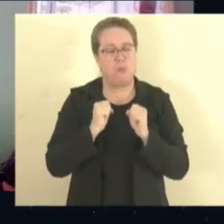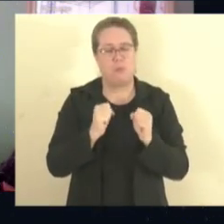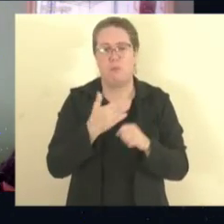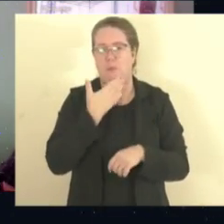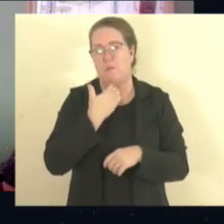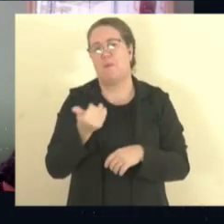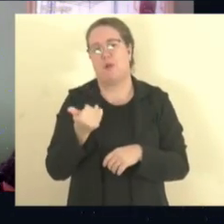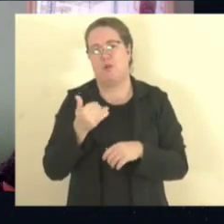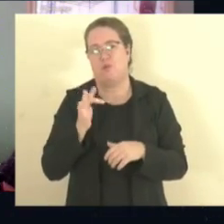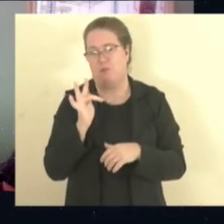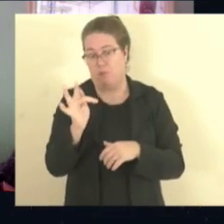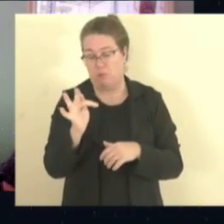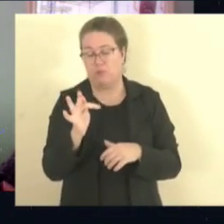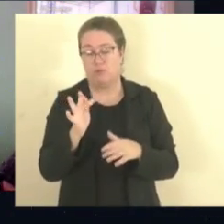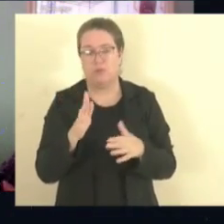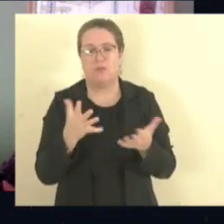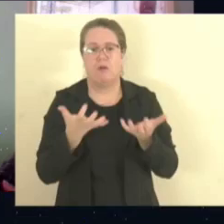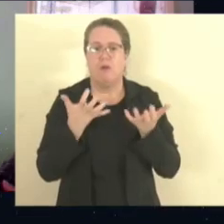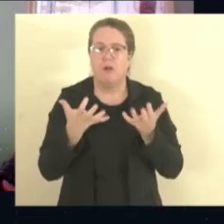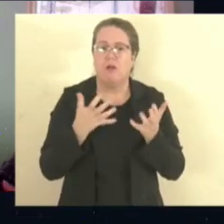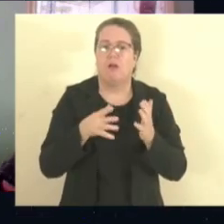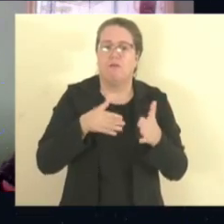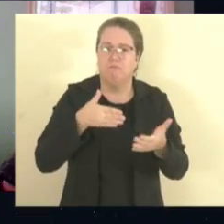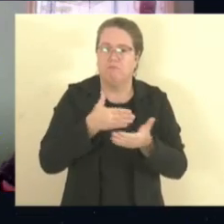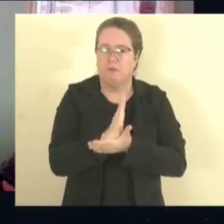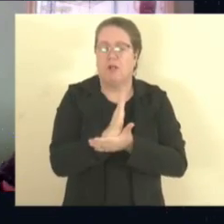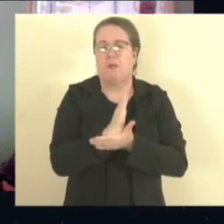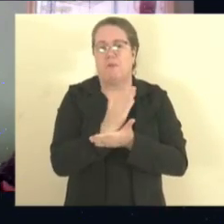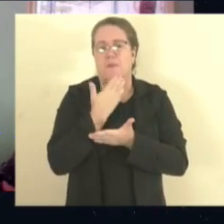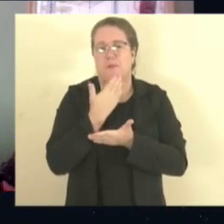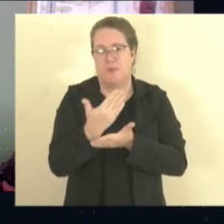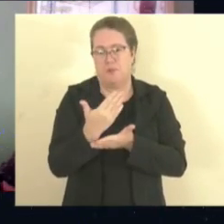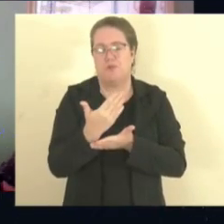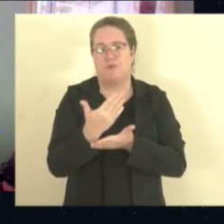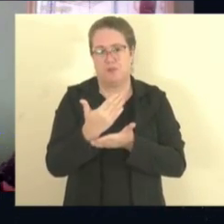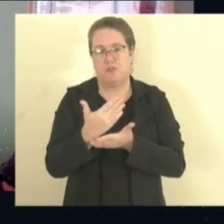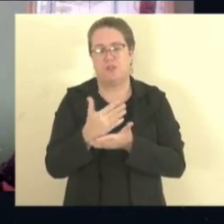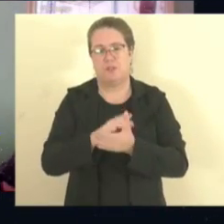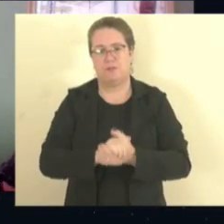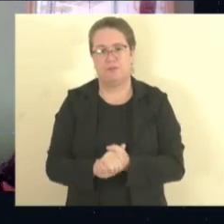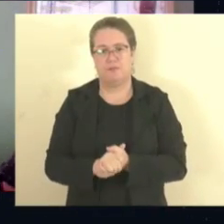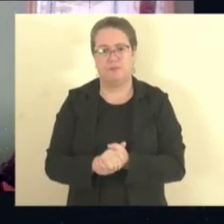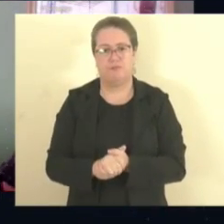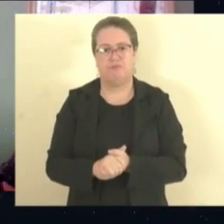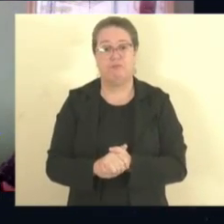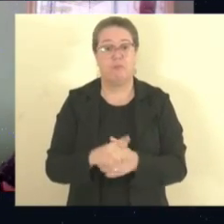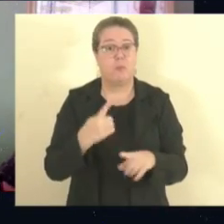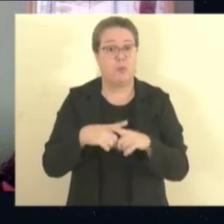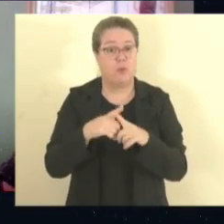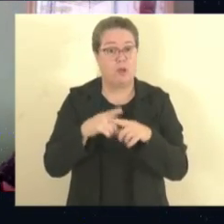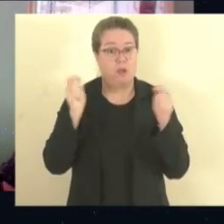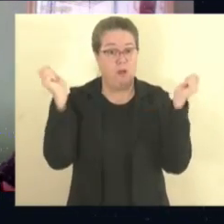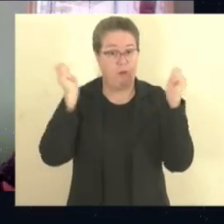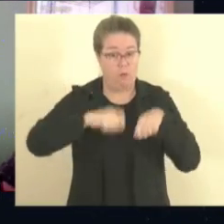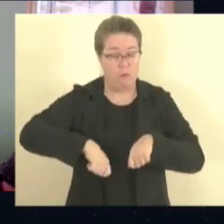técnica legislativa da matéria e aprovação, tendo em vista que é competência